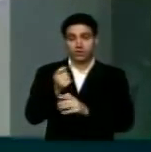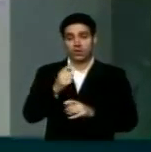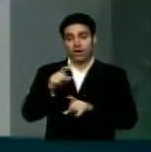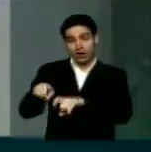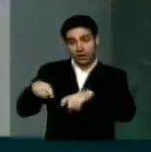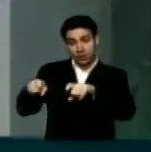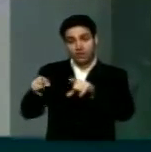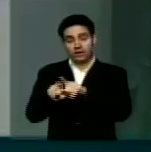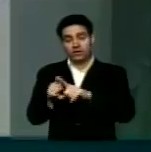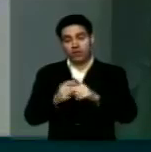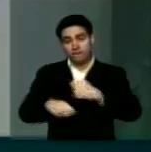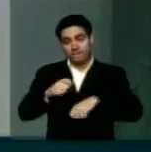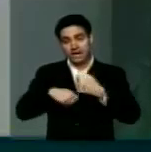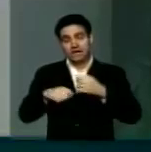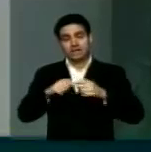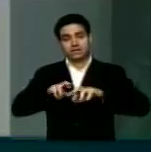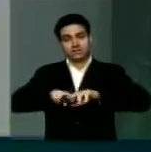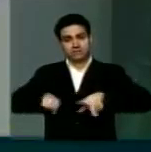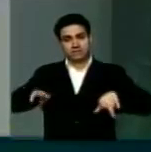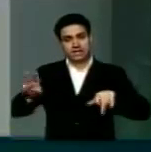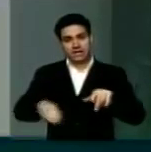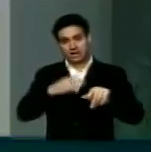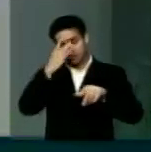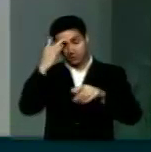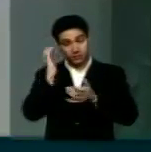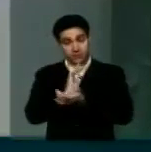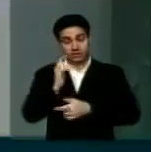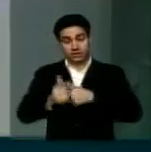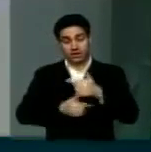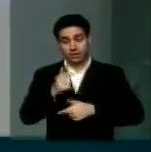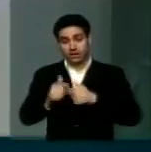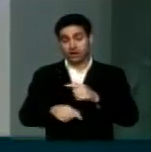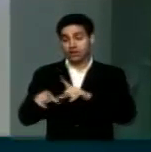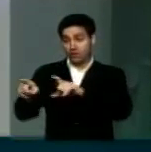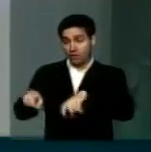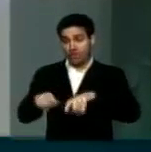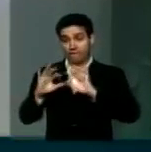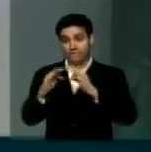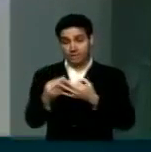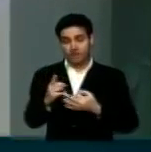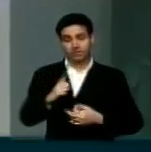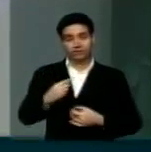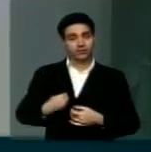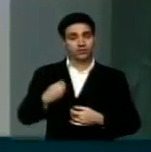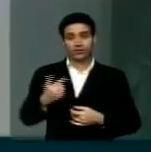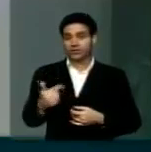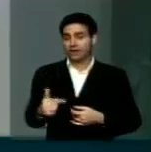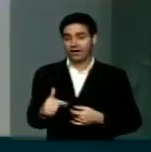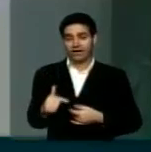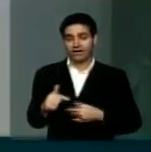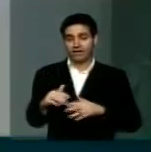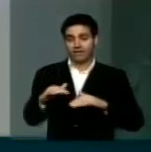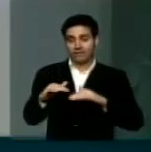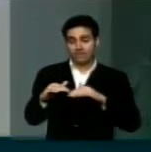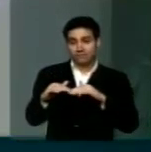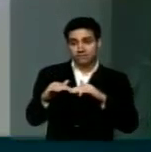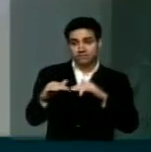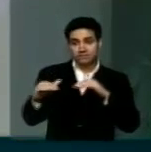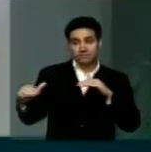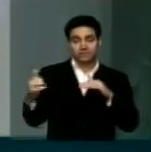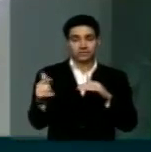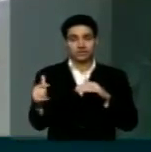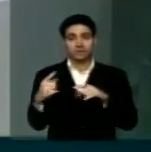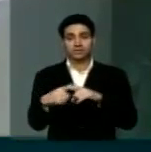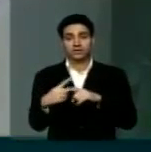agrícola, o comércio, milhares de produtores rurais e suas famílias vivem instabilidade em face do cenário